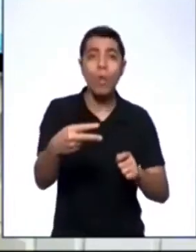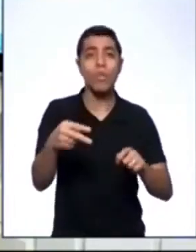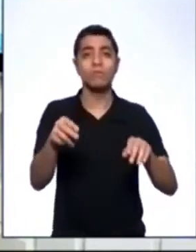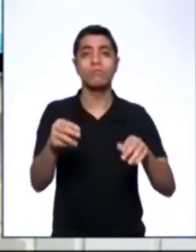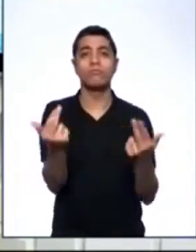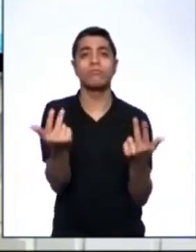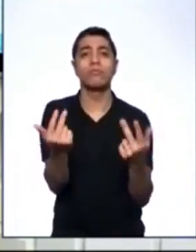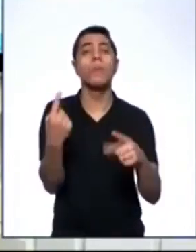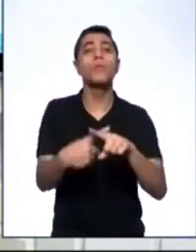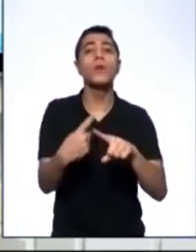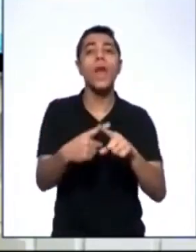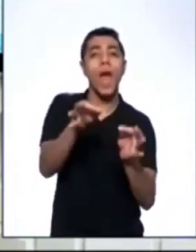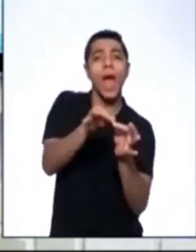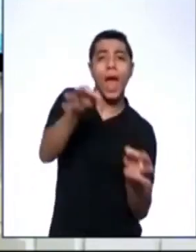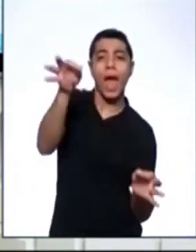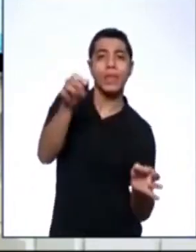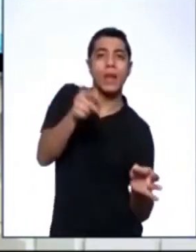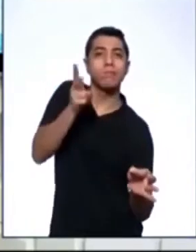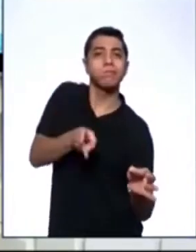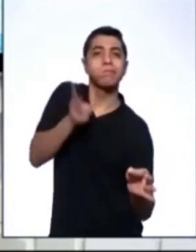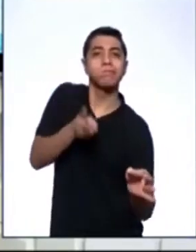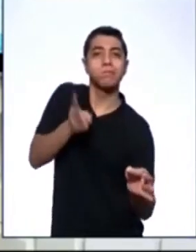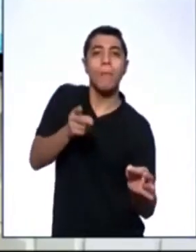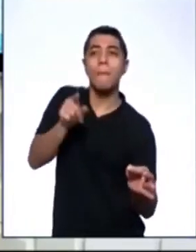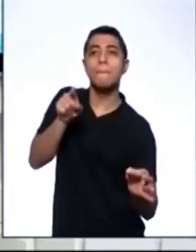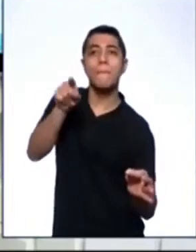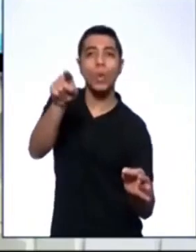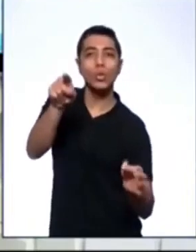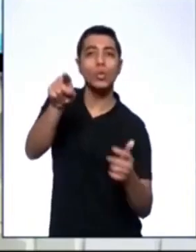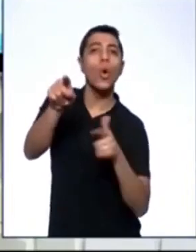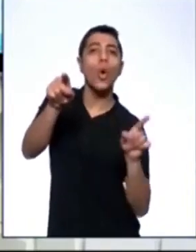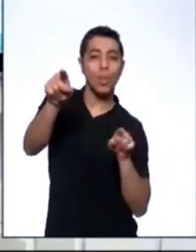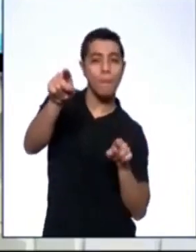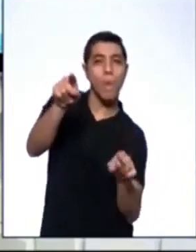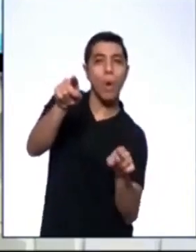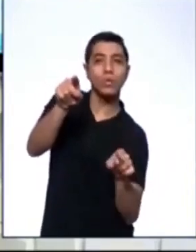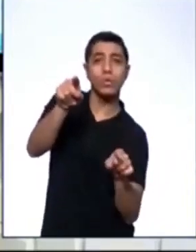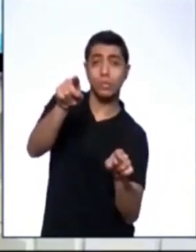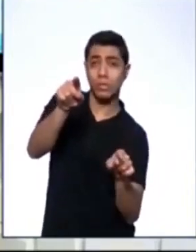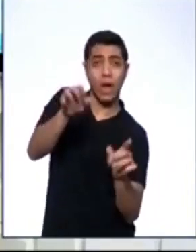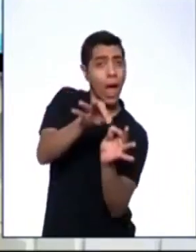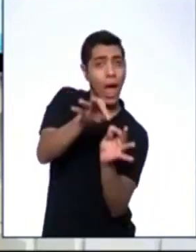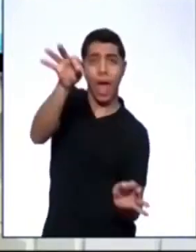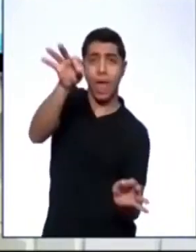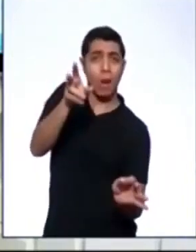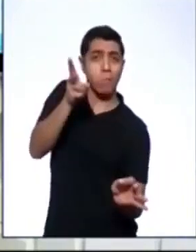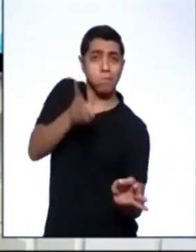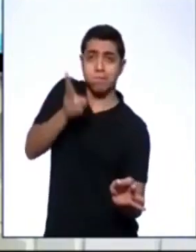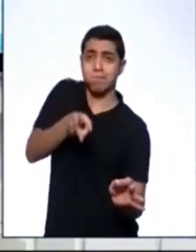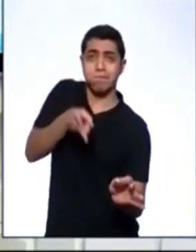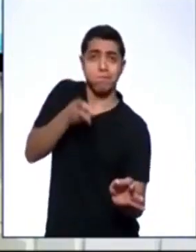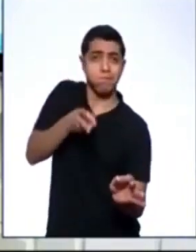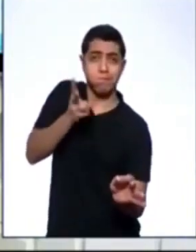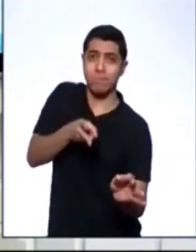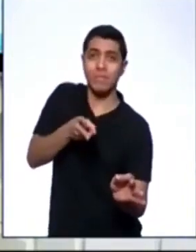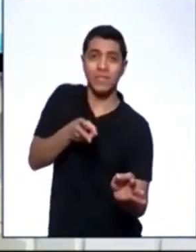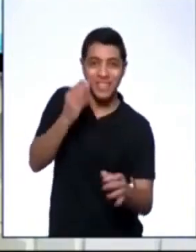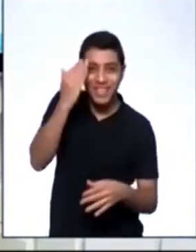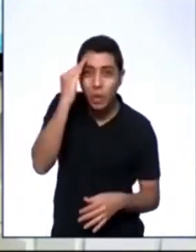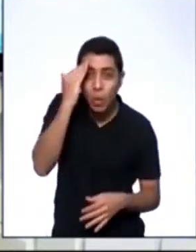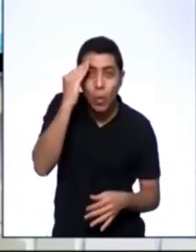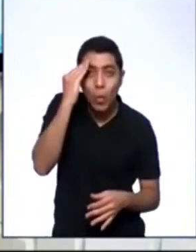os pontos pertencem à reta Tá certo então no fundo no fundo é